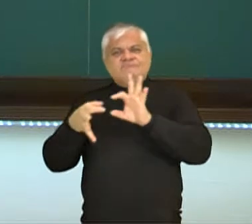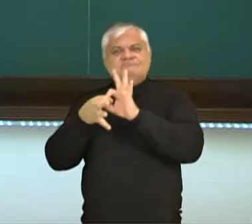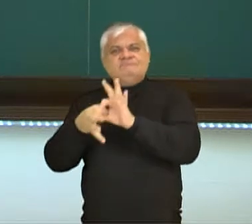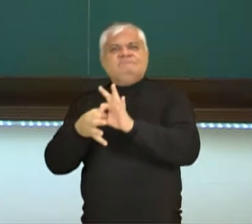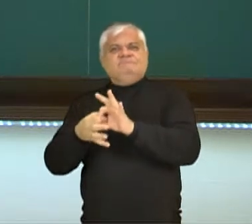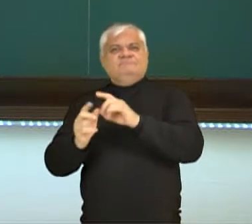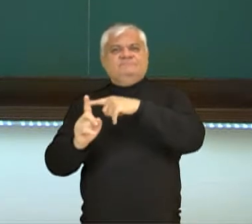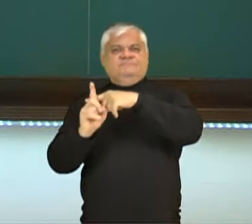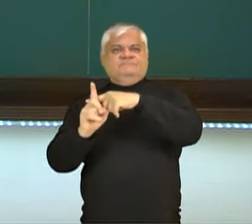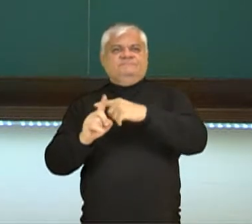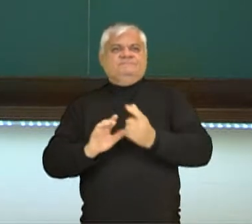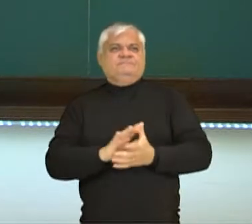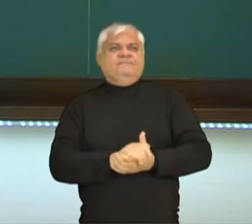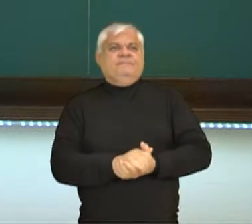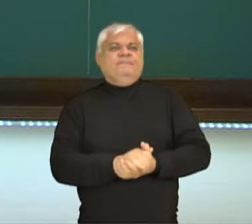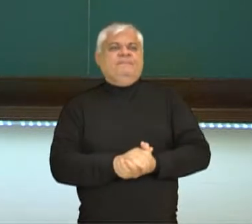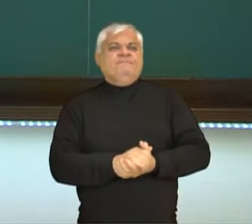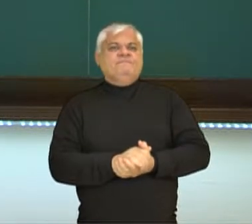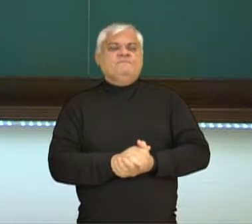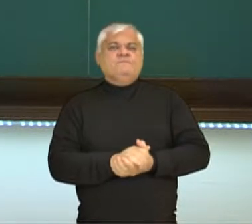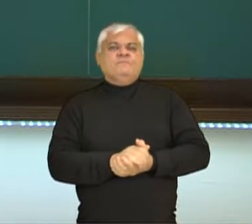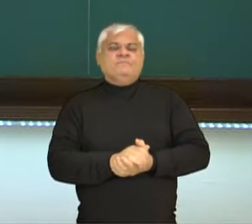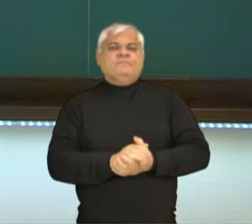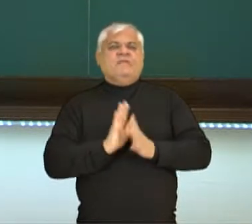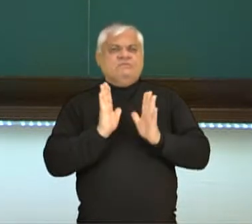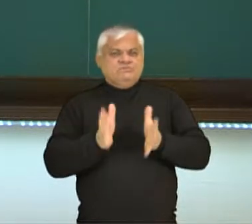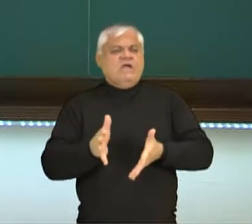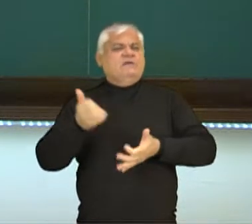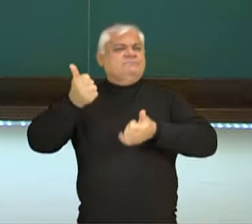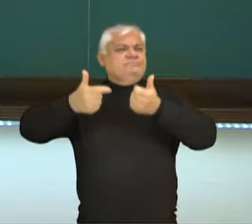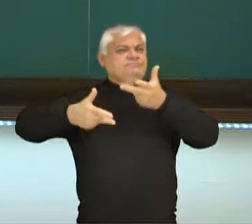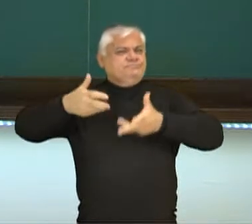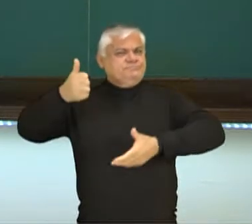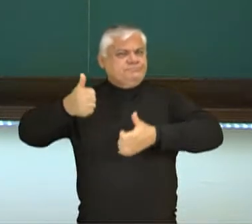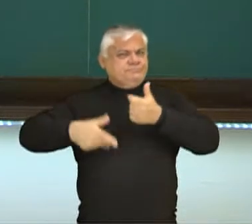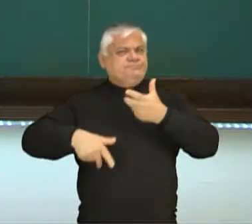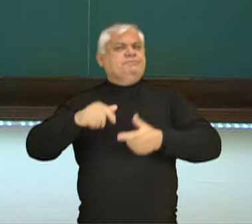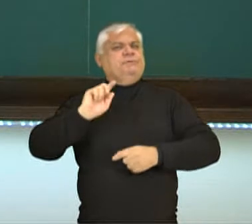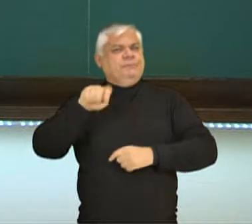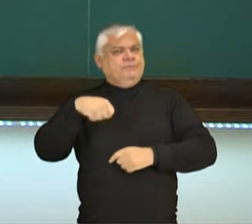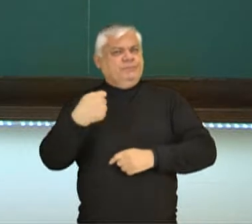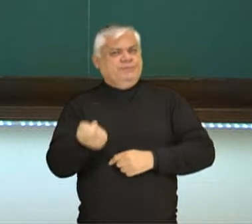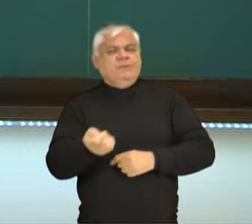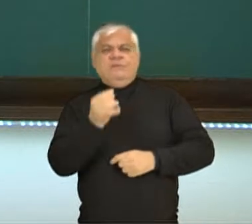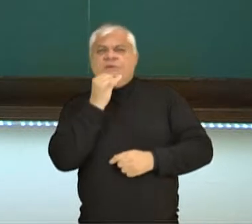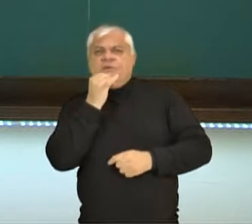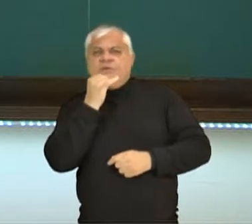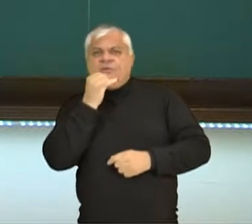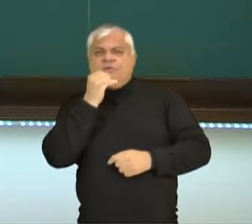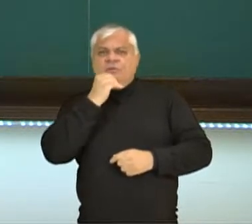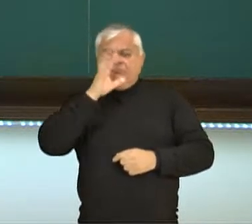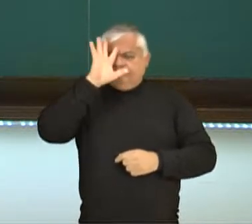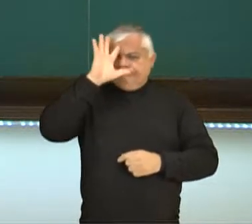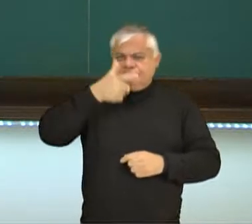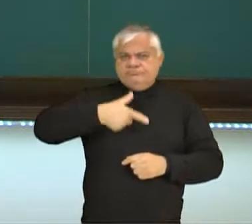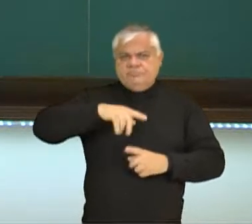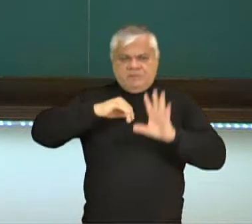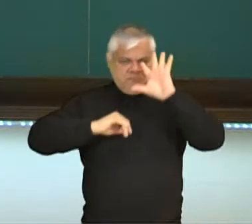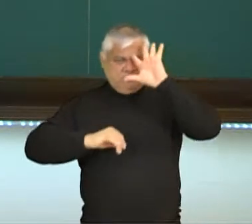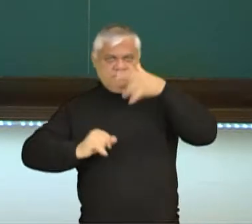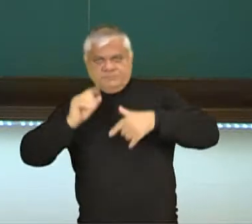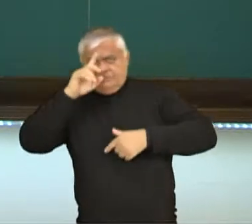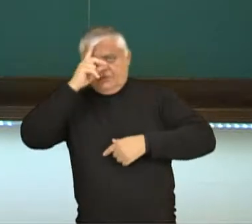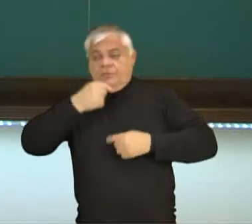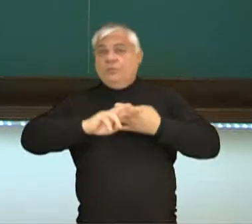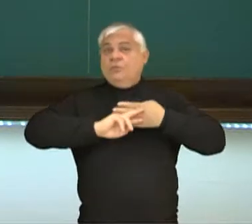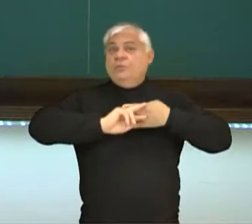e positiva, né? Nós já trabalhamos nessa questão das tomadas de decisões e consequências,